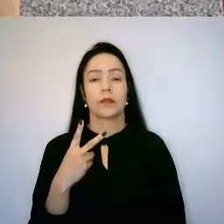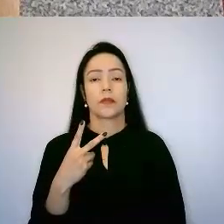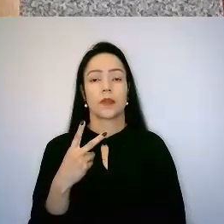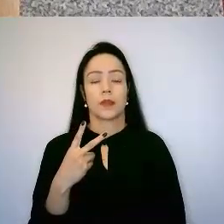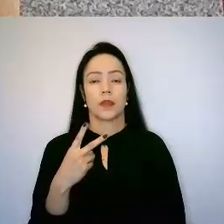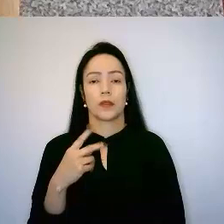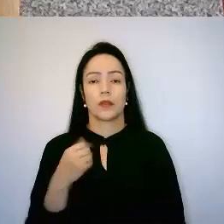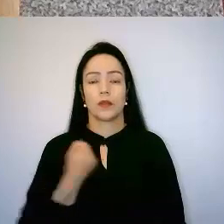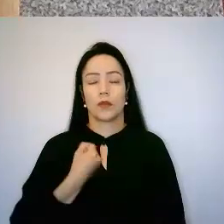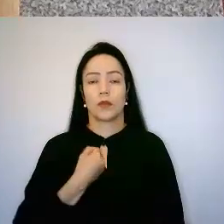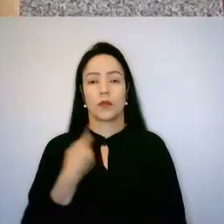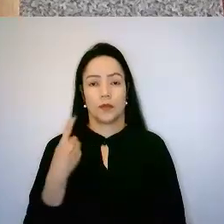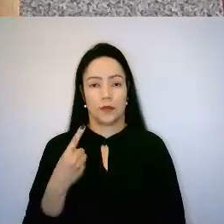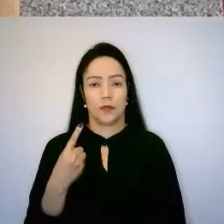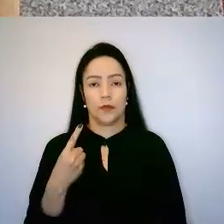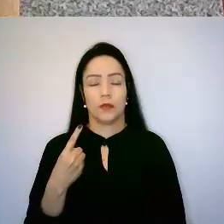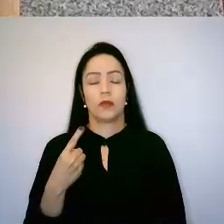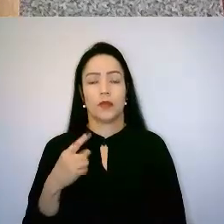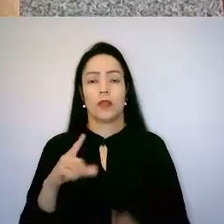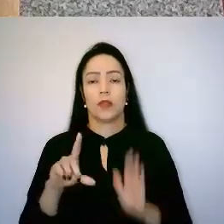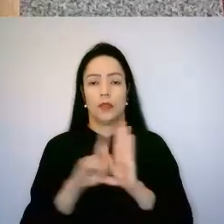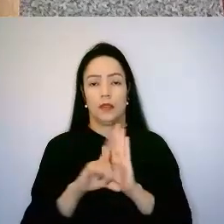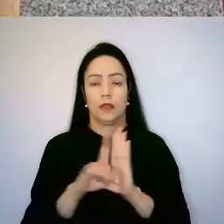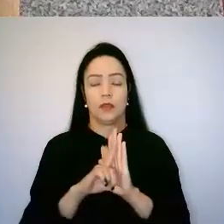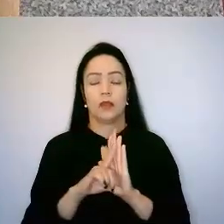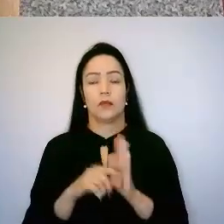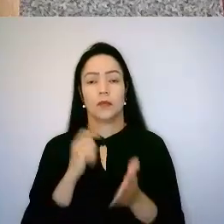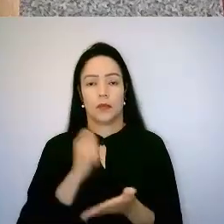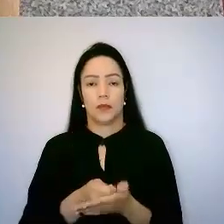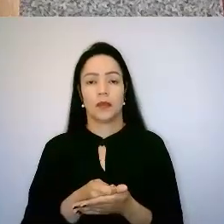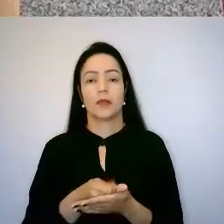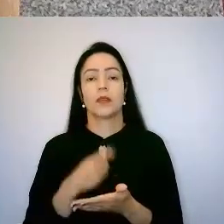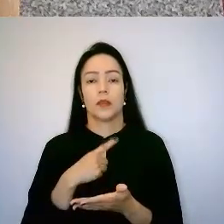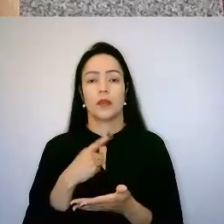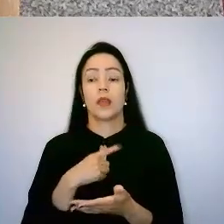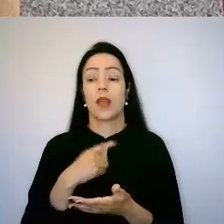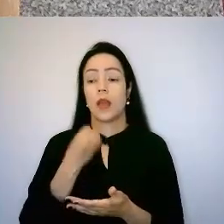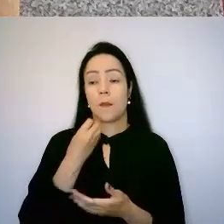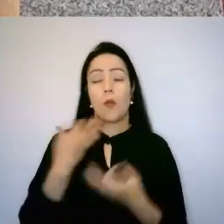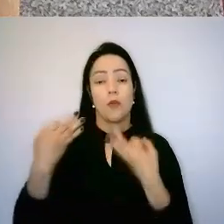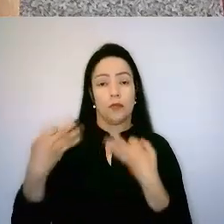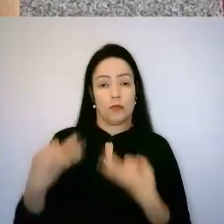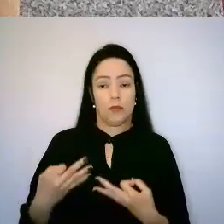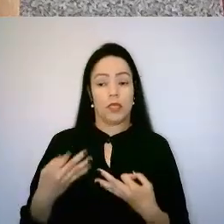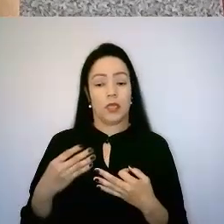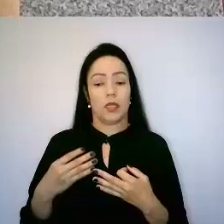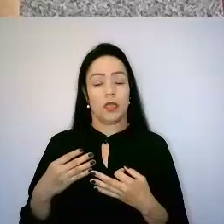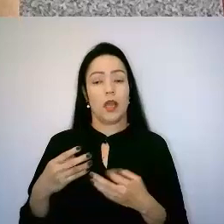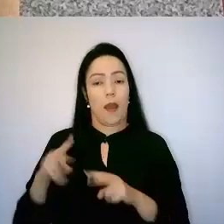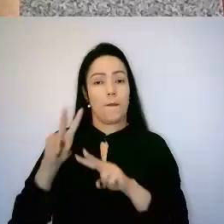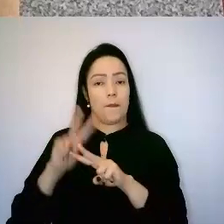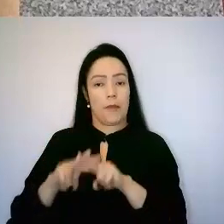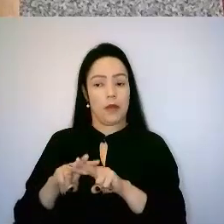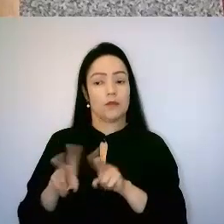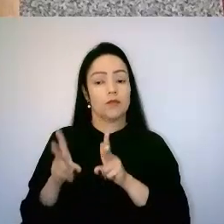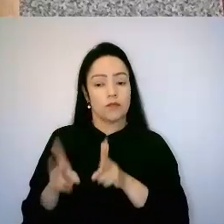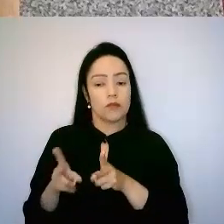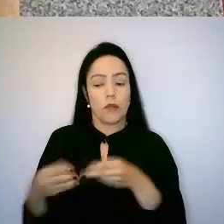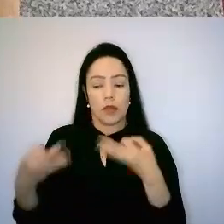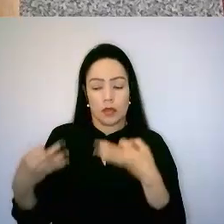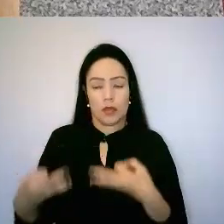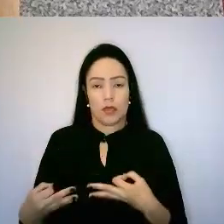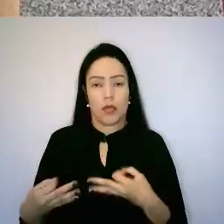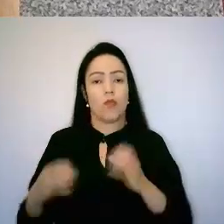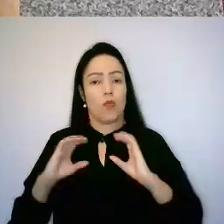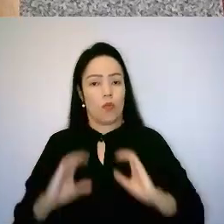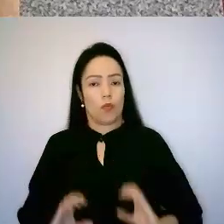Execuções Penais exige como requisito subjetivo a boa conduta carcerária atestado pelo diretor do estabelecimento